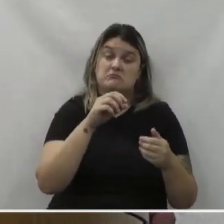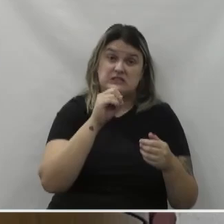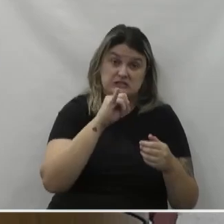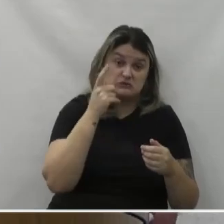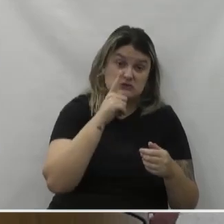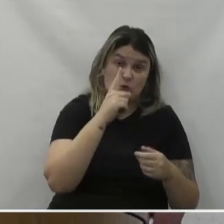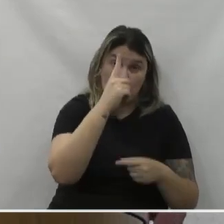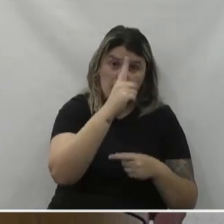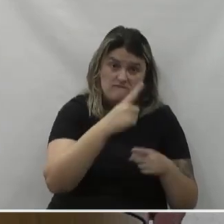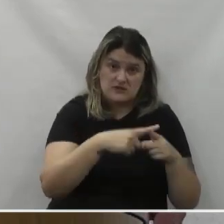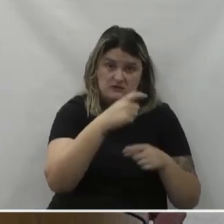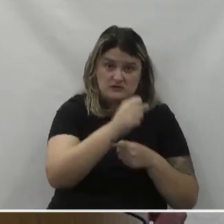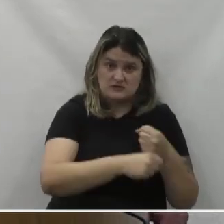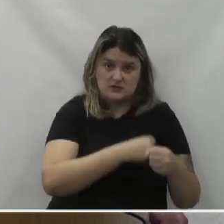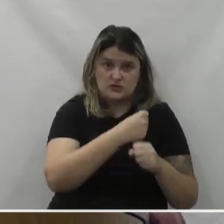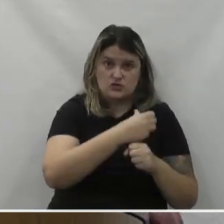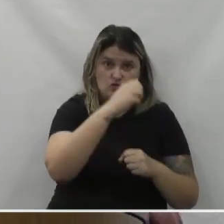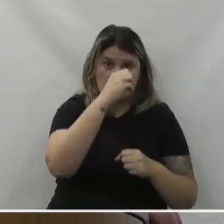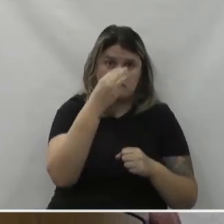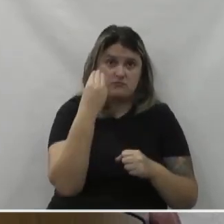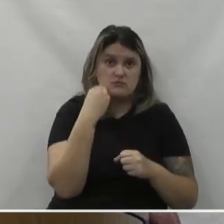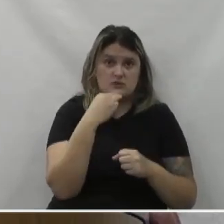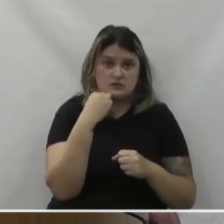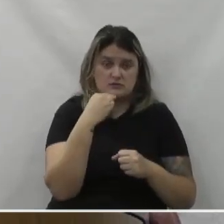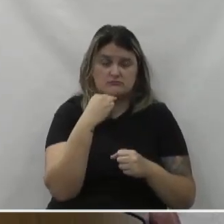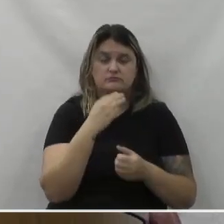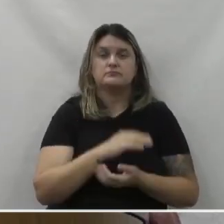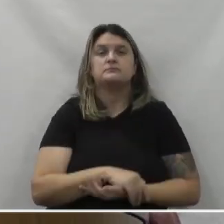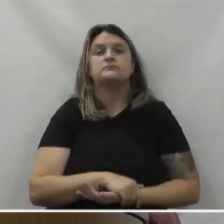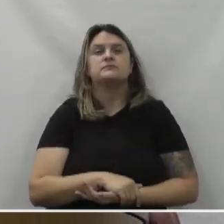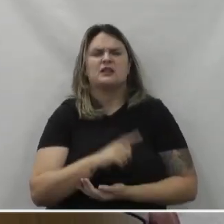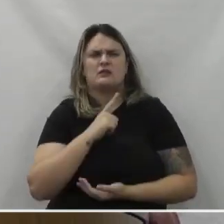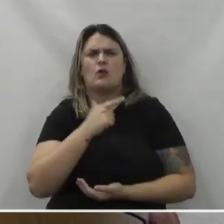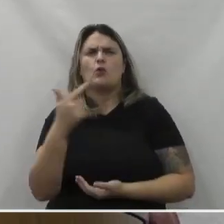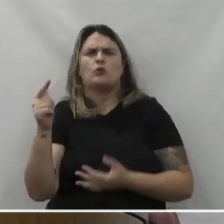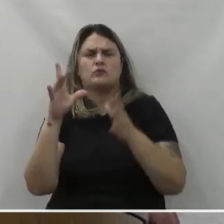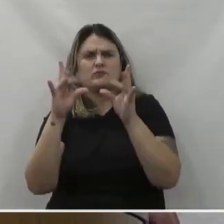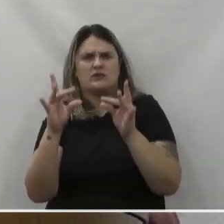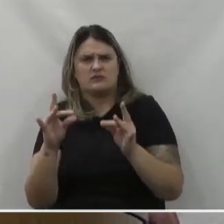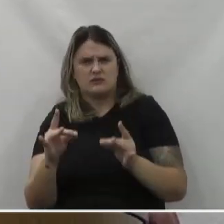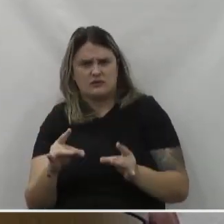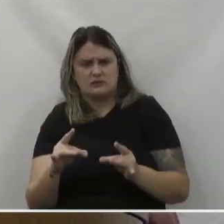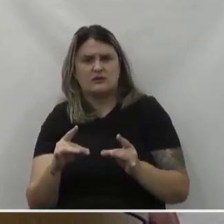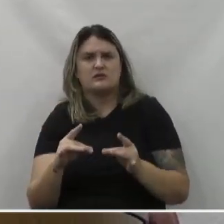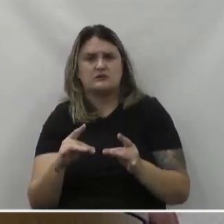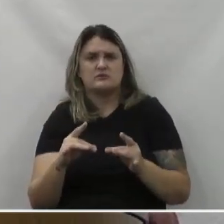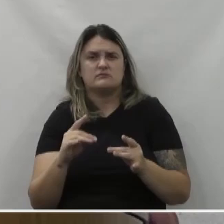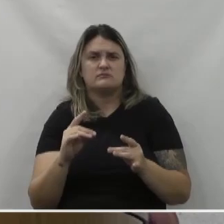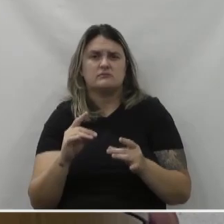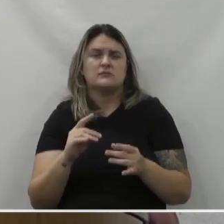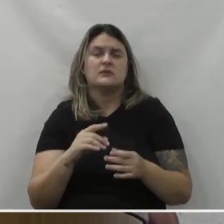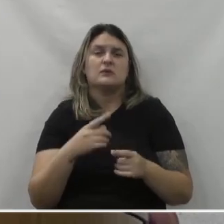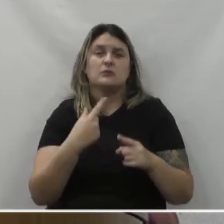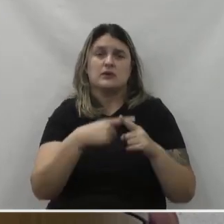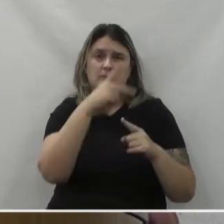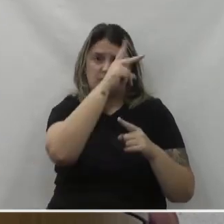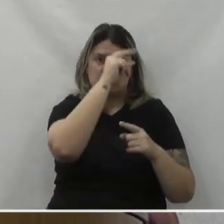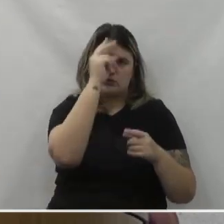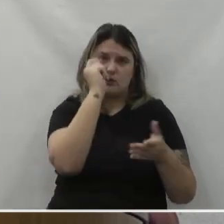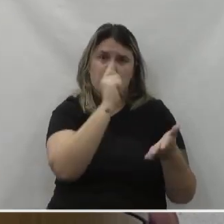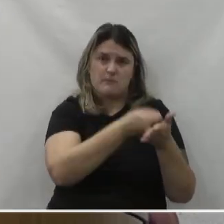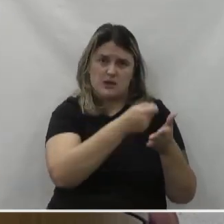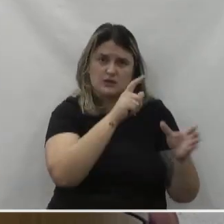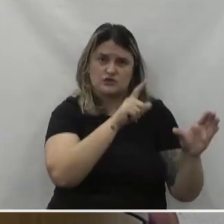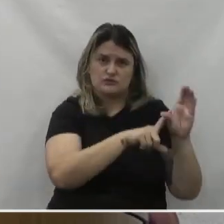só contabilizando a questão aí da iluminação, da energia, da conta que a prefeitura paga, né?